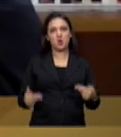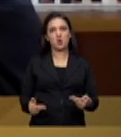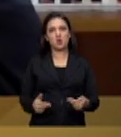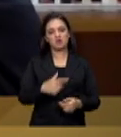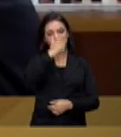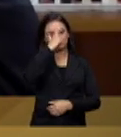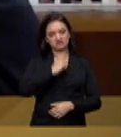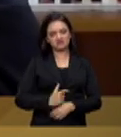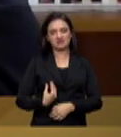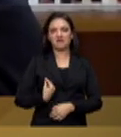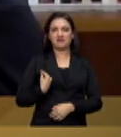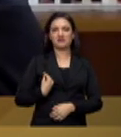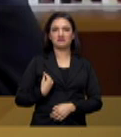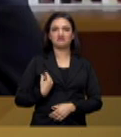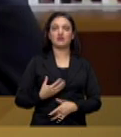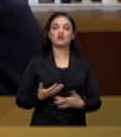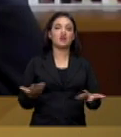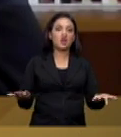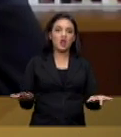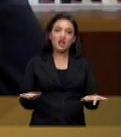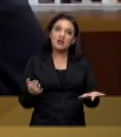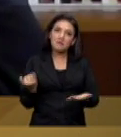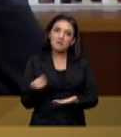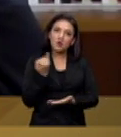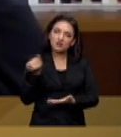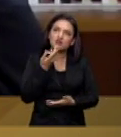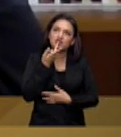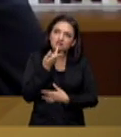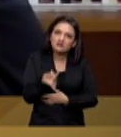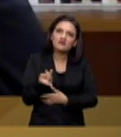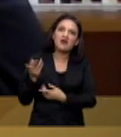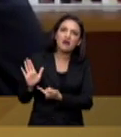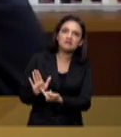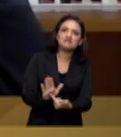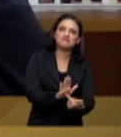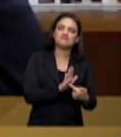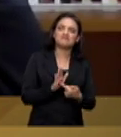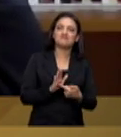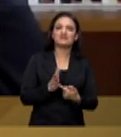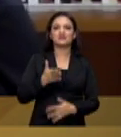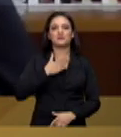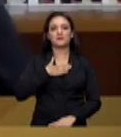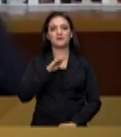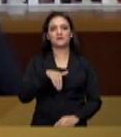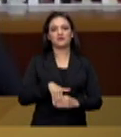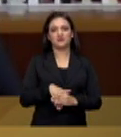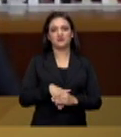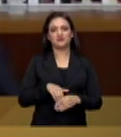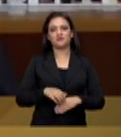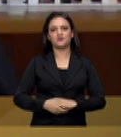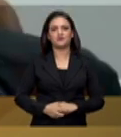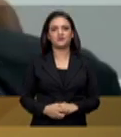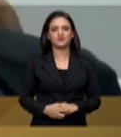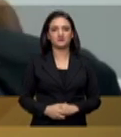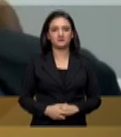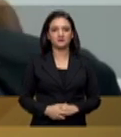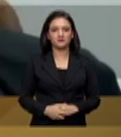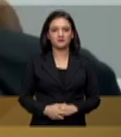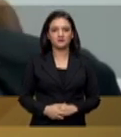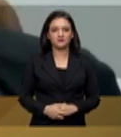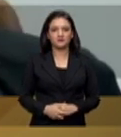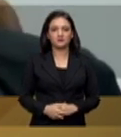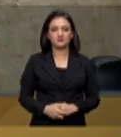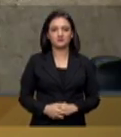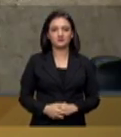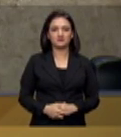vida brasileira, não devem passar despercebidas. É como voto, presidente. Obrigado,